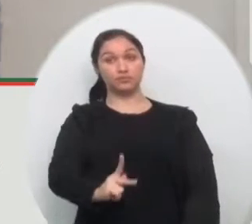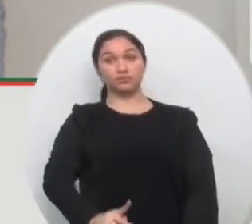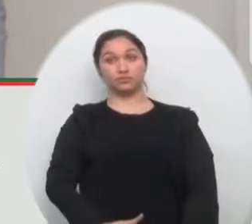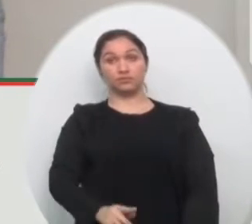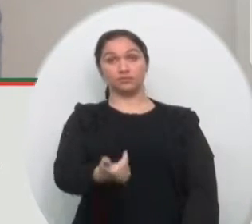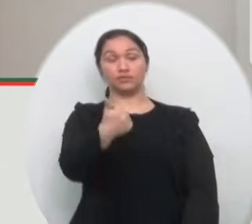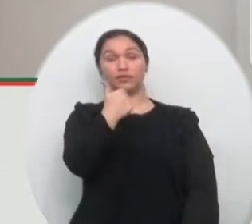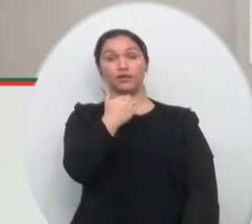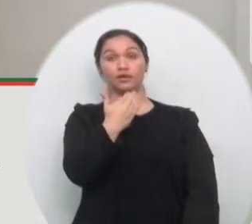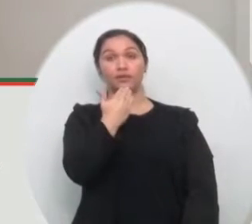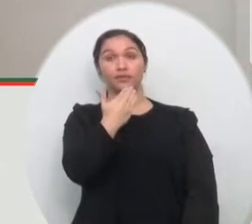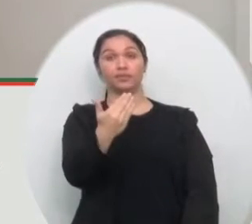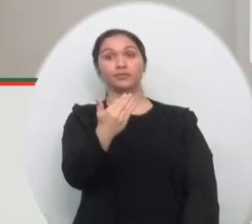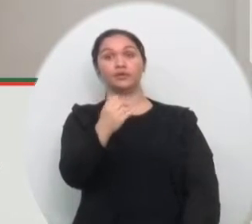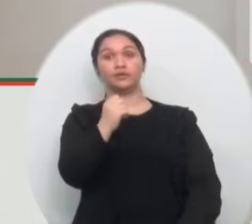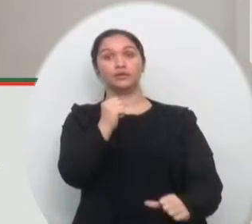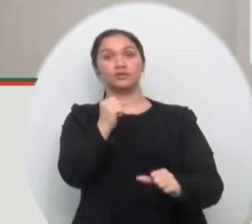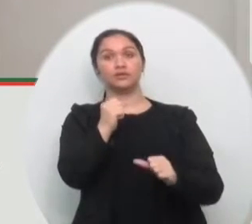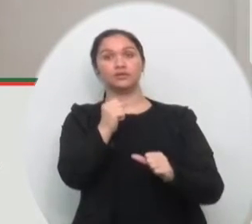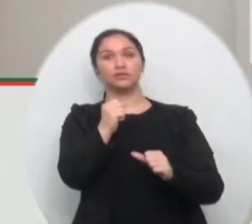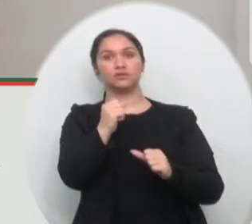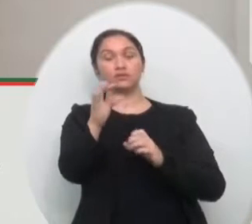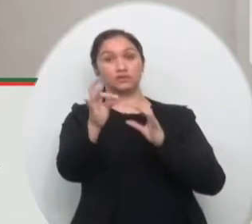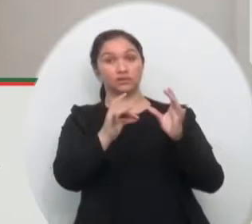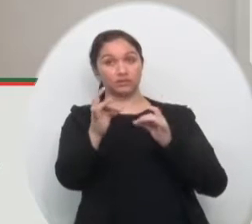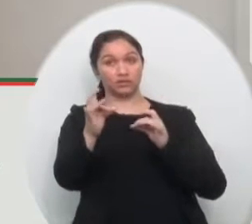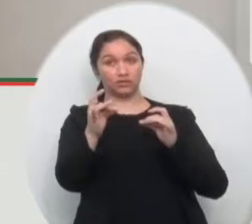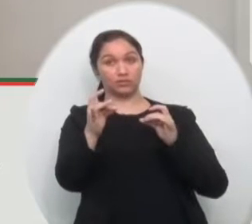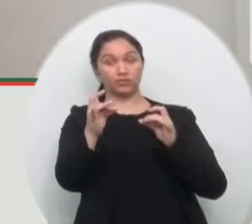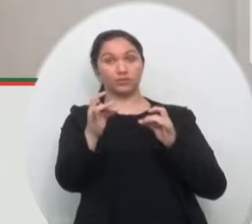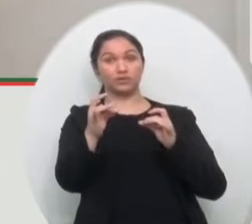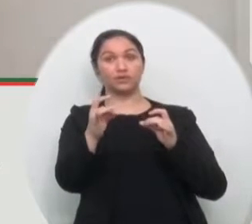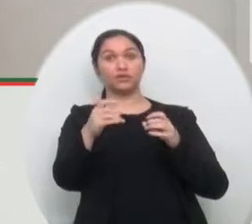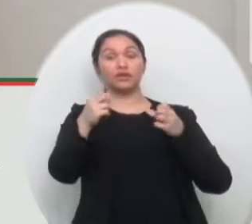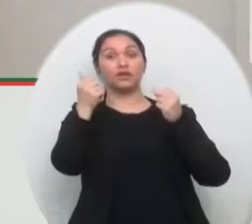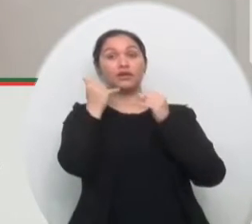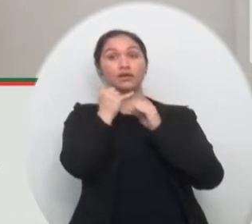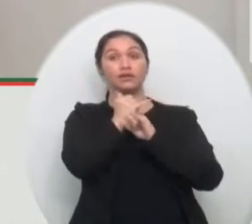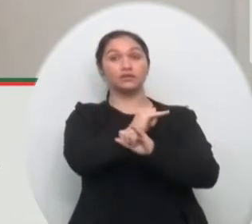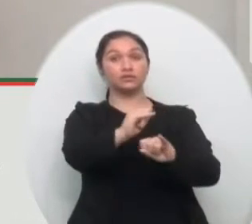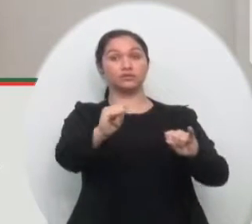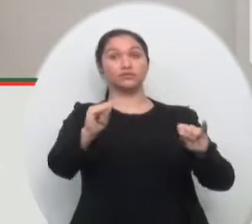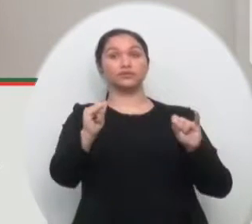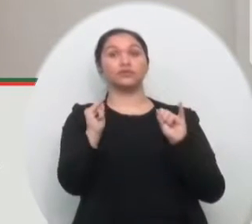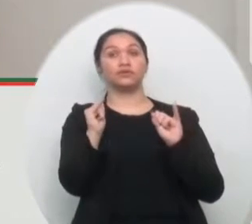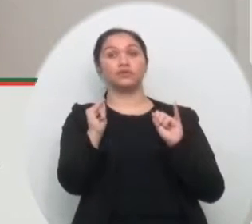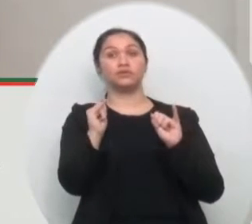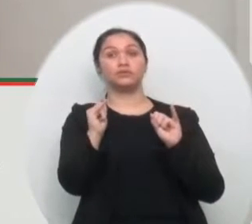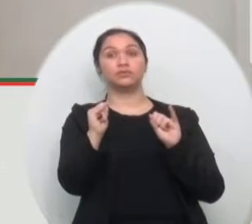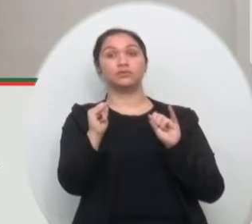as autorizações dos serviços, né, e aí eu gostaria que fizesse essa alteração,